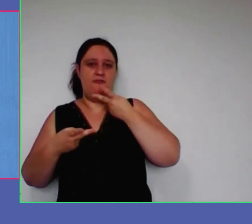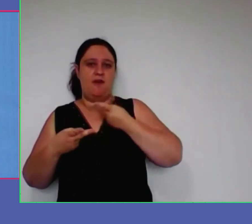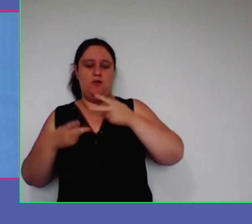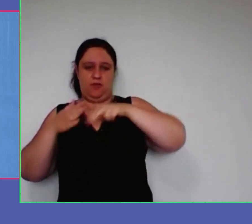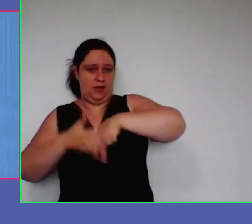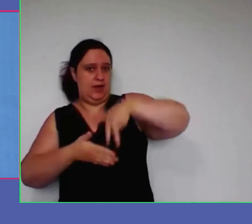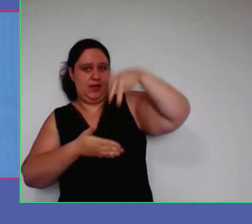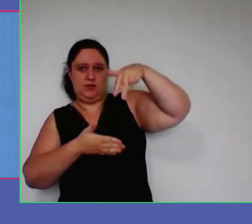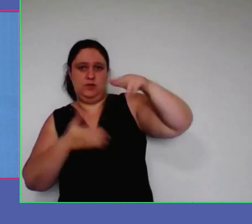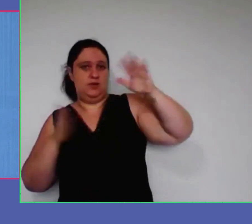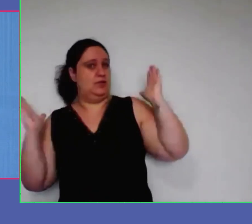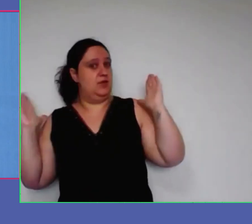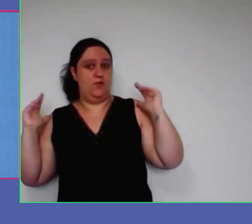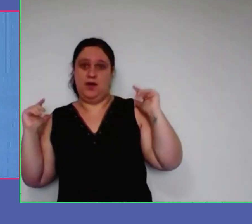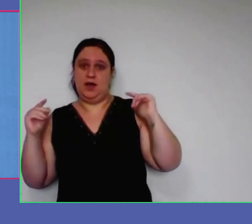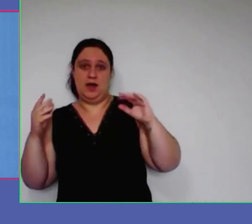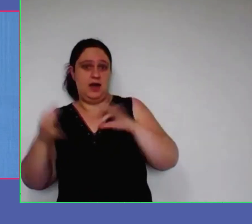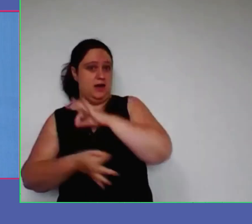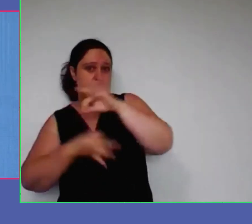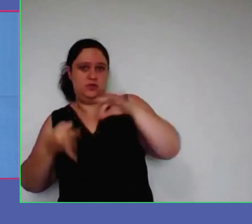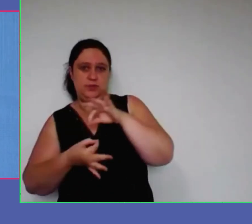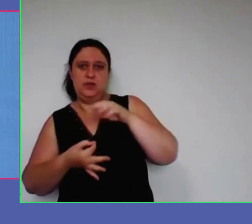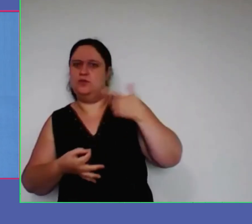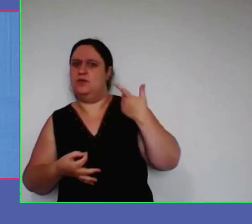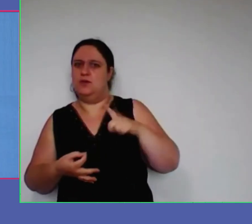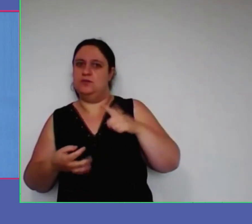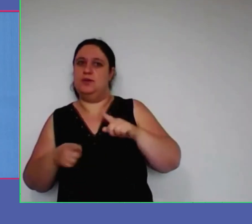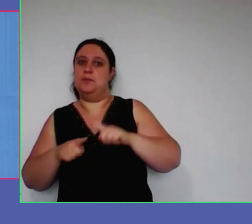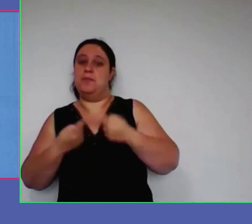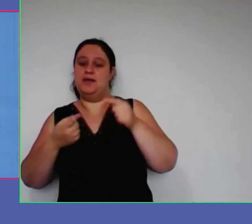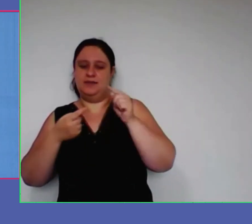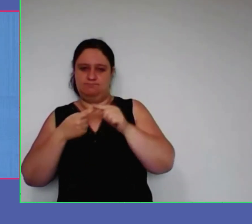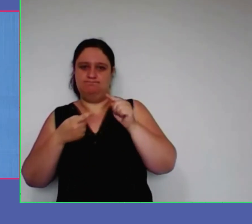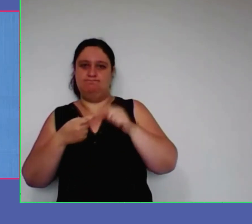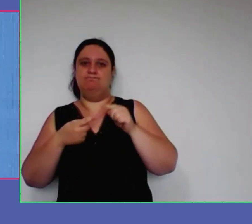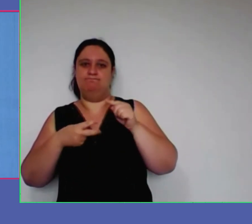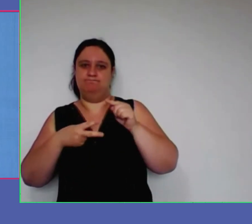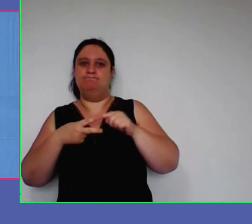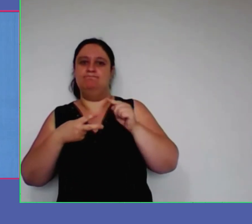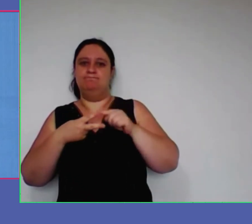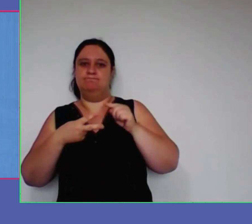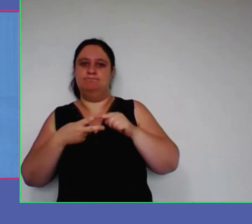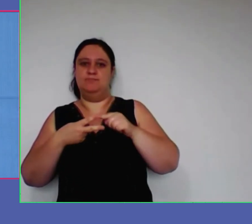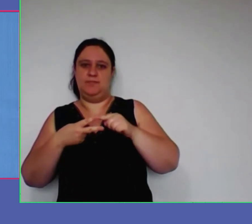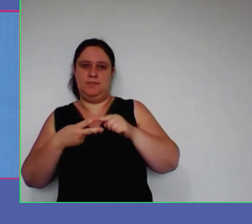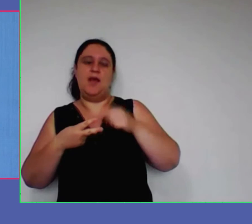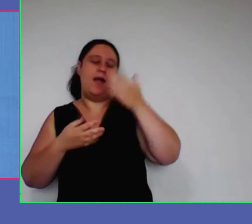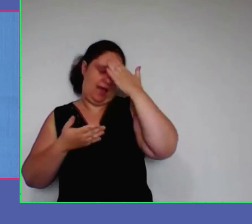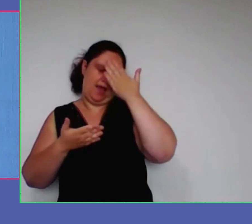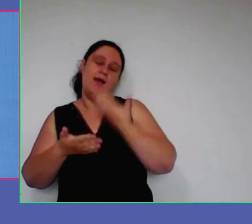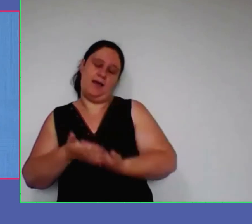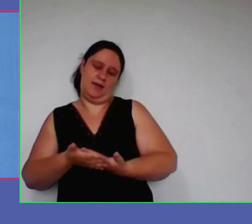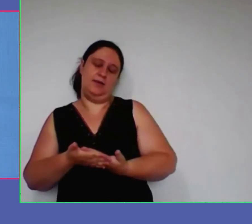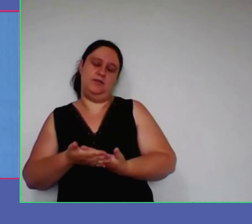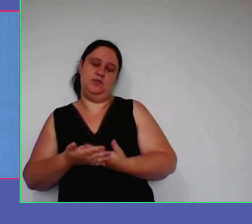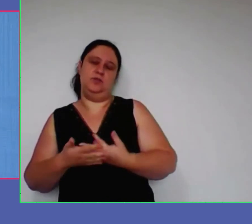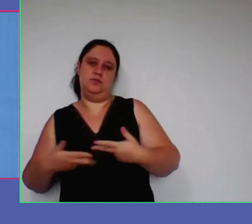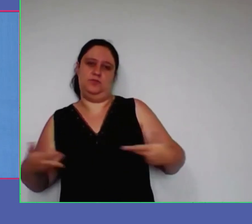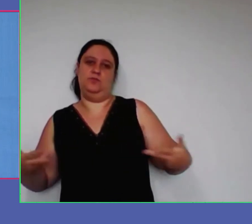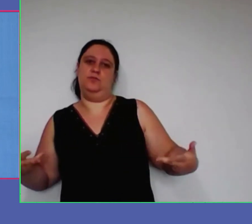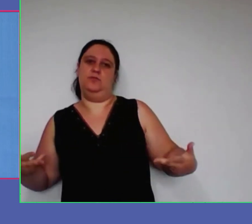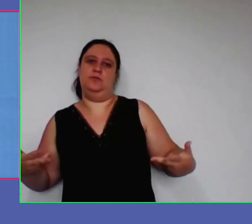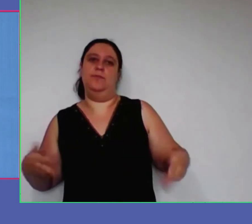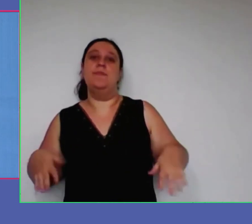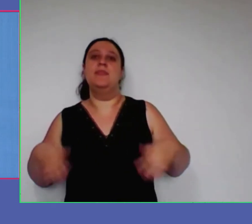nem espírito, ao passo que os fariseus admitem todas estas coisas. Por isso, irmãos,